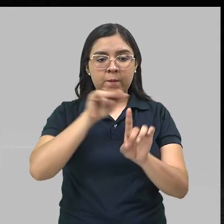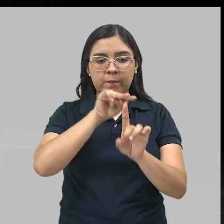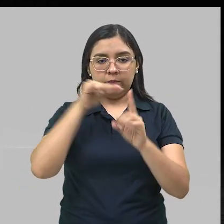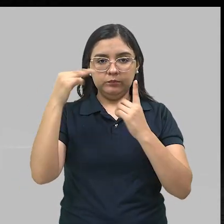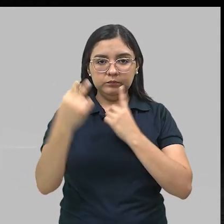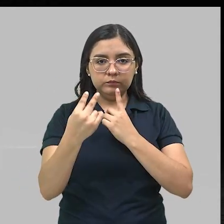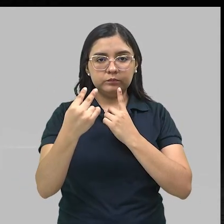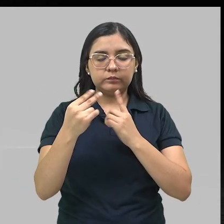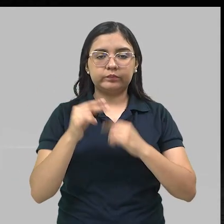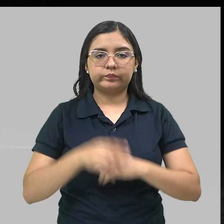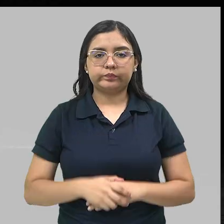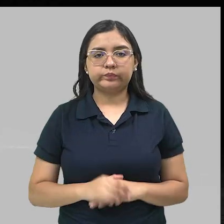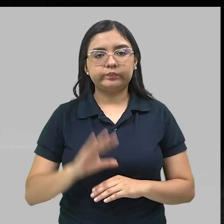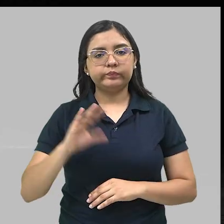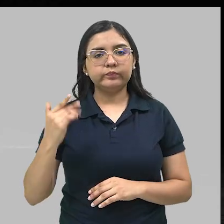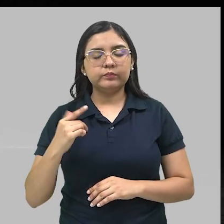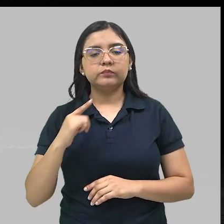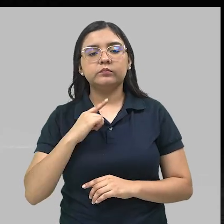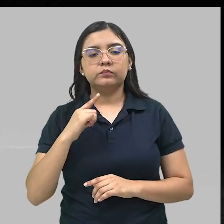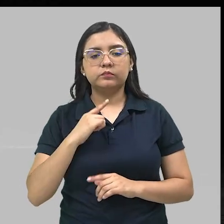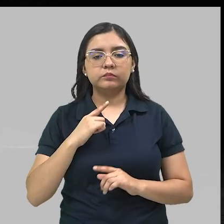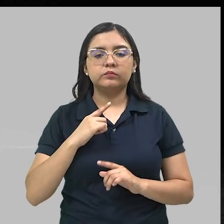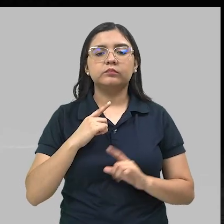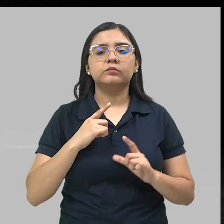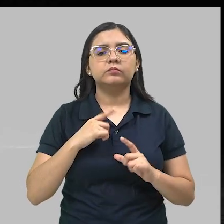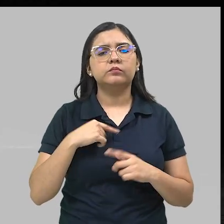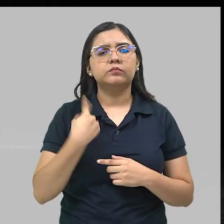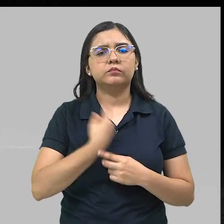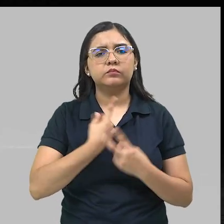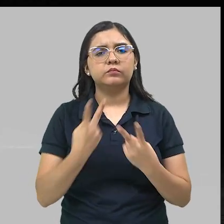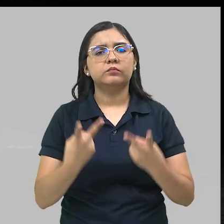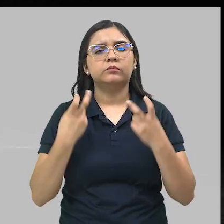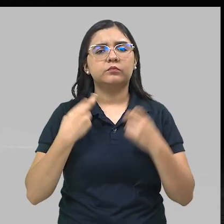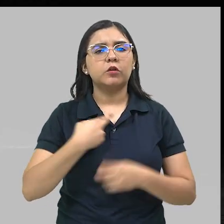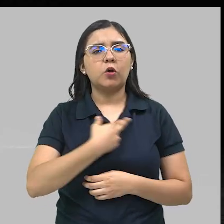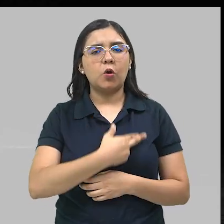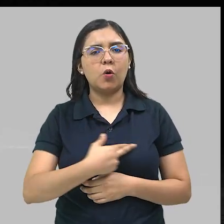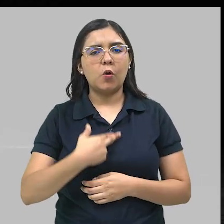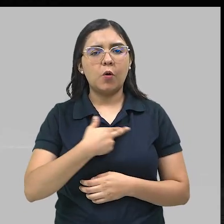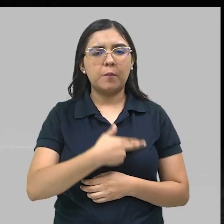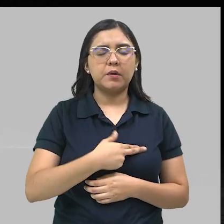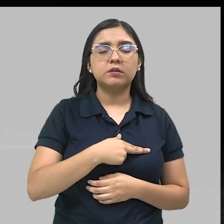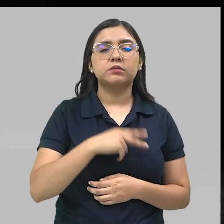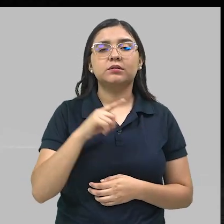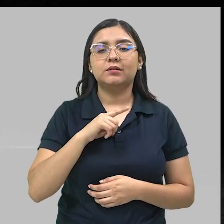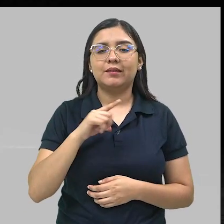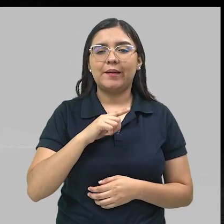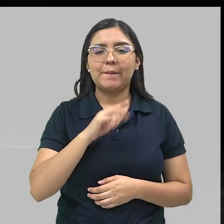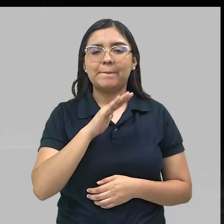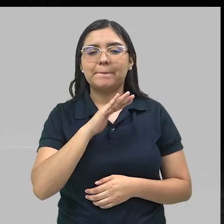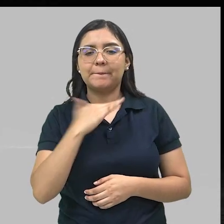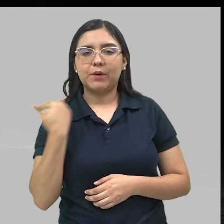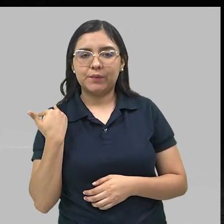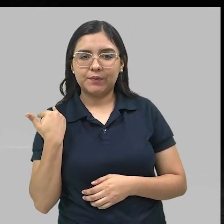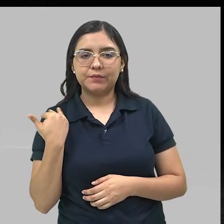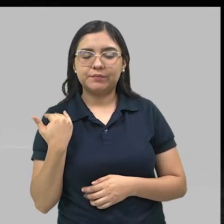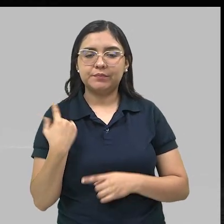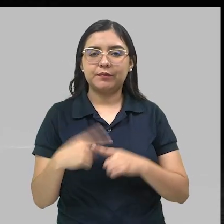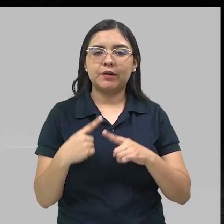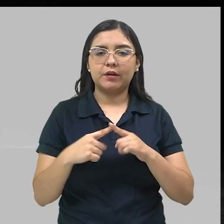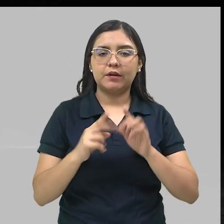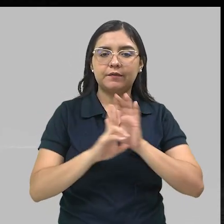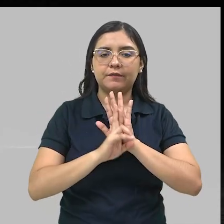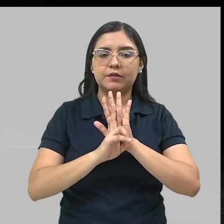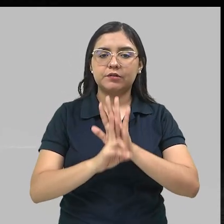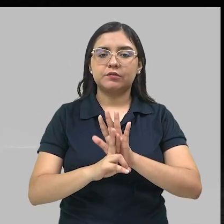vista. E claro, dentro das suas obras, nós vamos ver a questão do romance que tem a morte, porque é exatamente